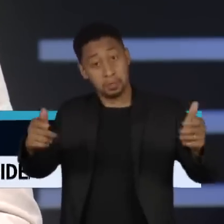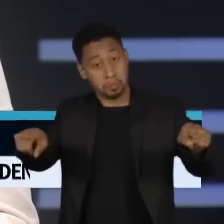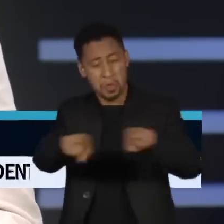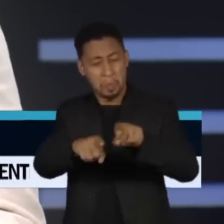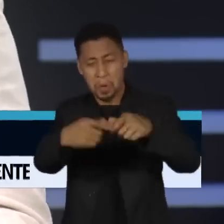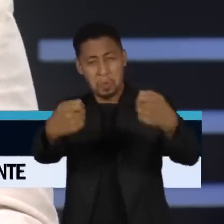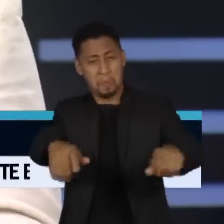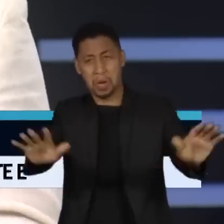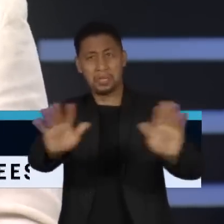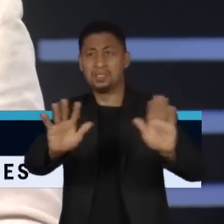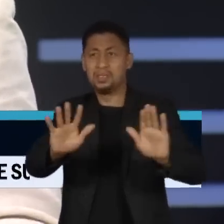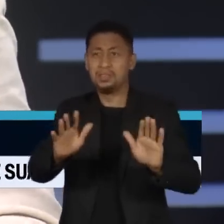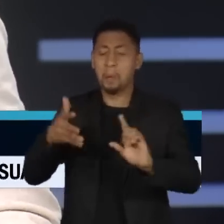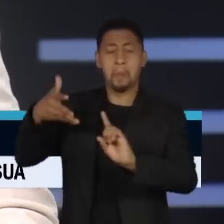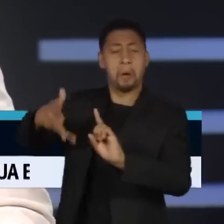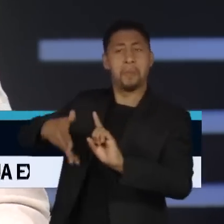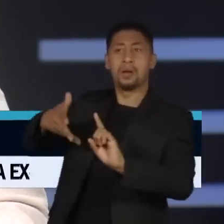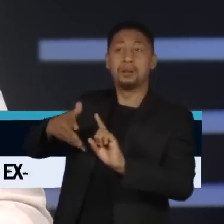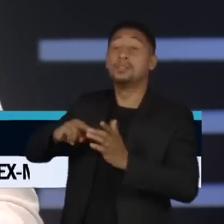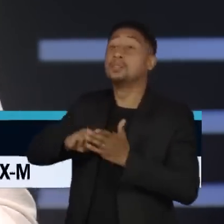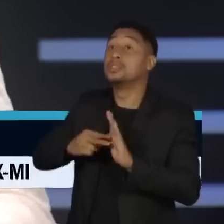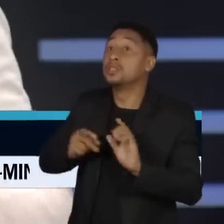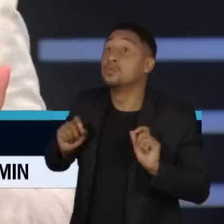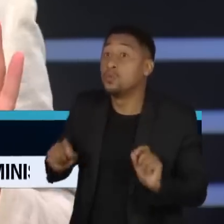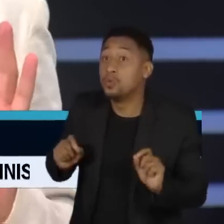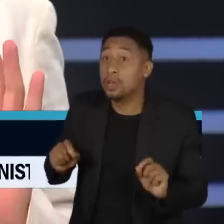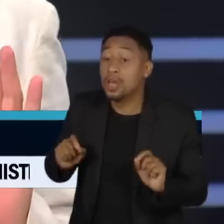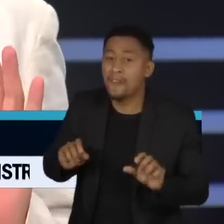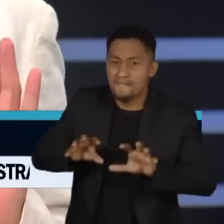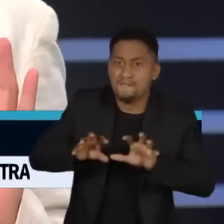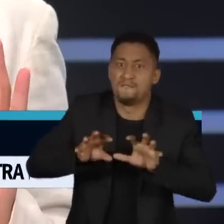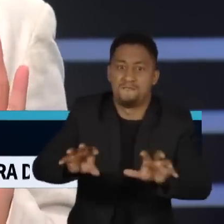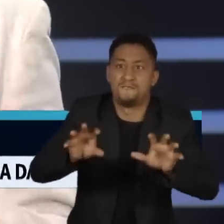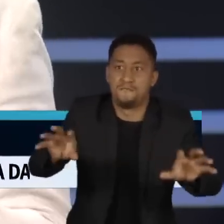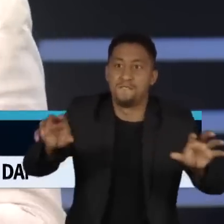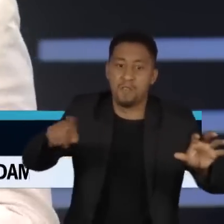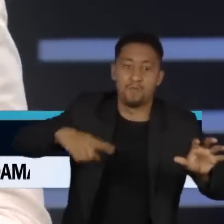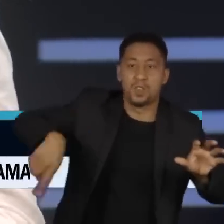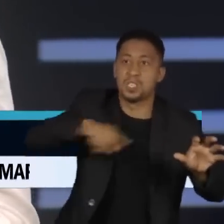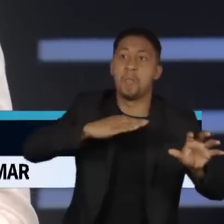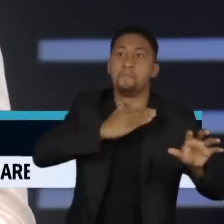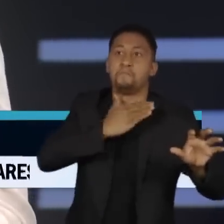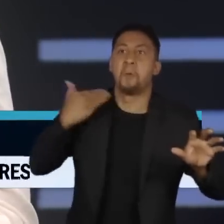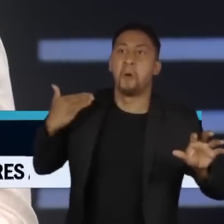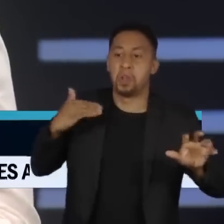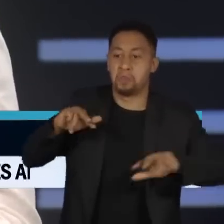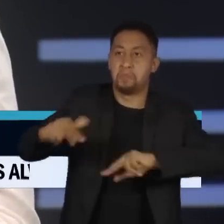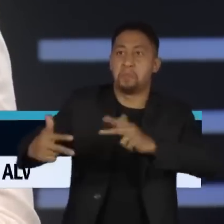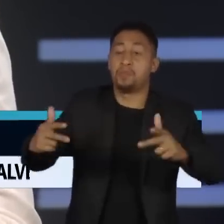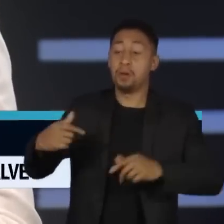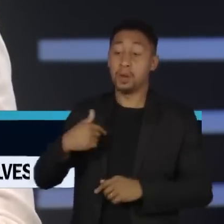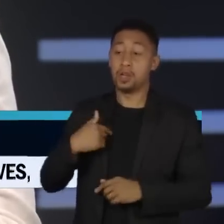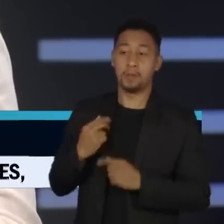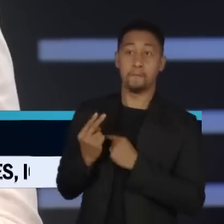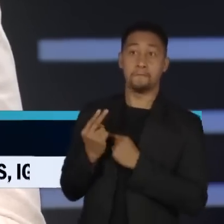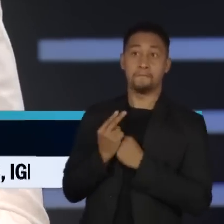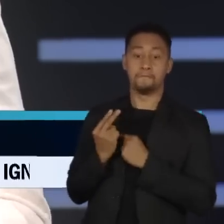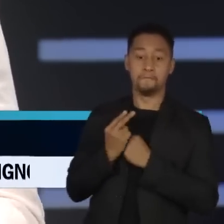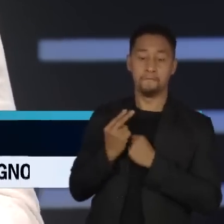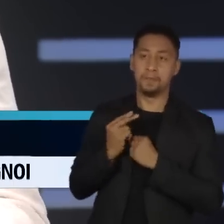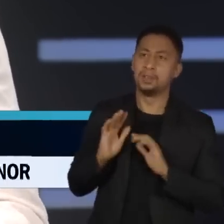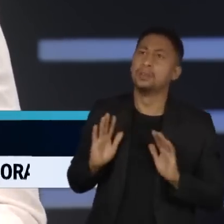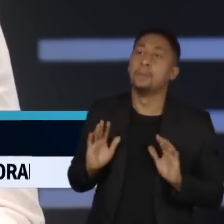na verdade ele tá fazendo o quê empurrando pessoas para morte enquanto ele estava protegido isso pode cobrar caro dele